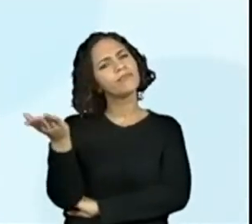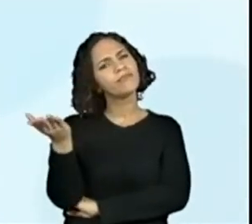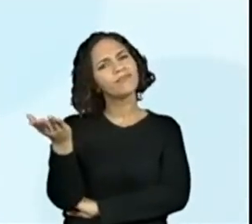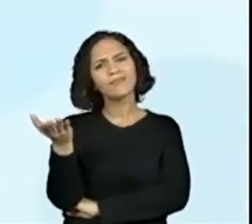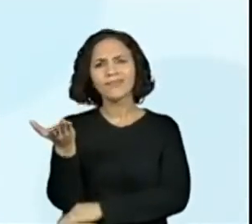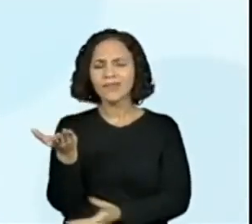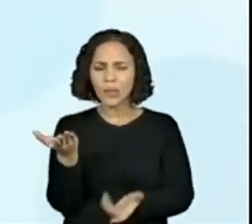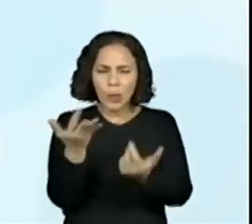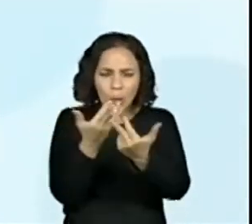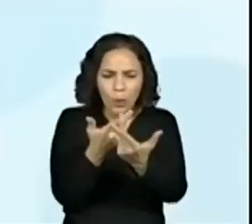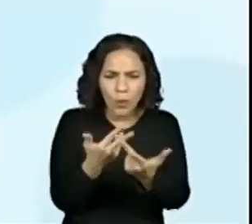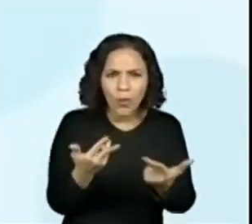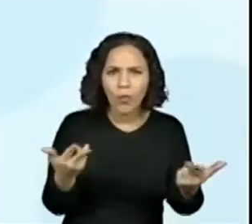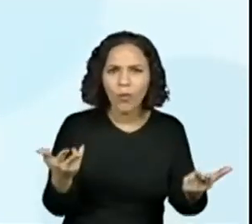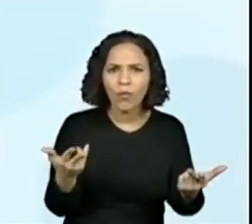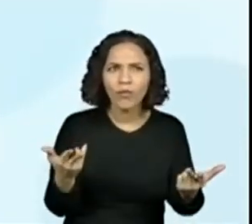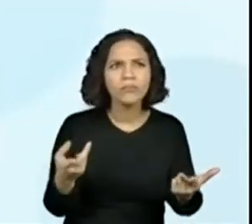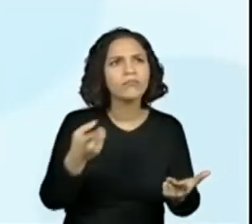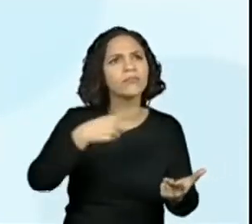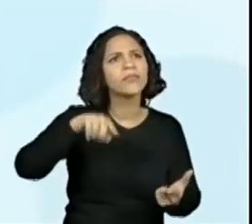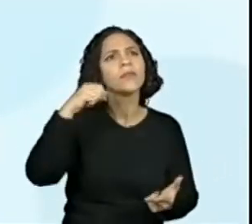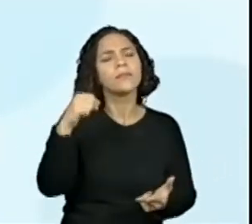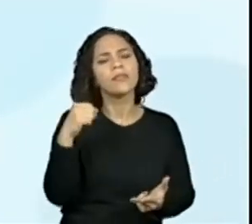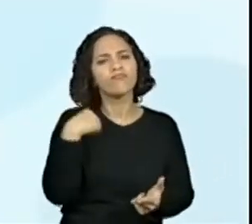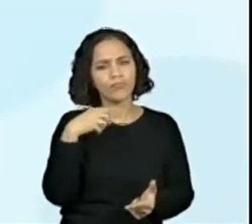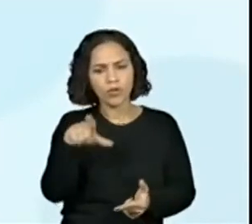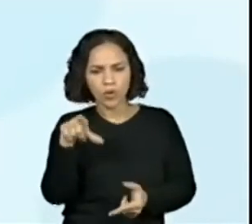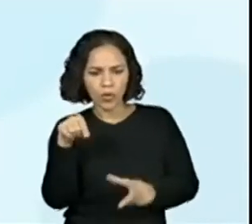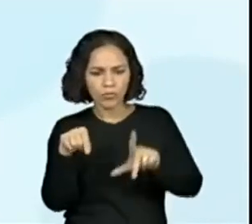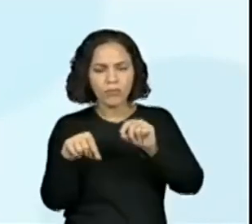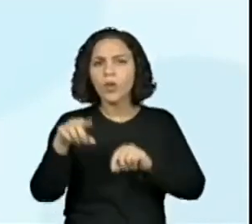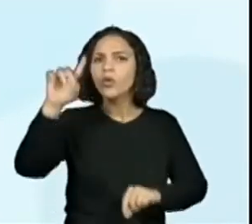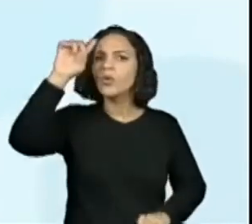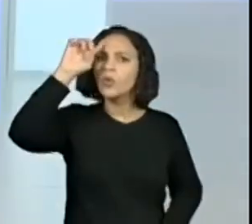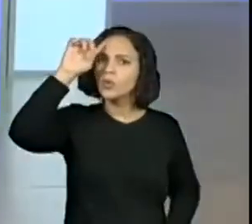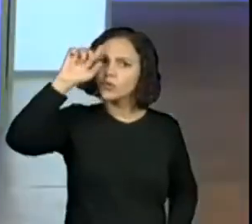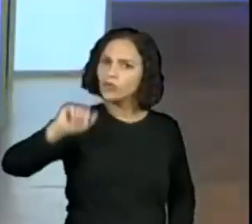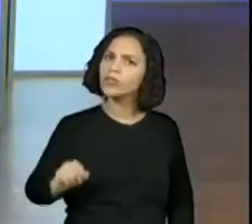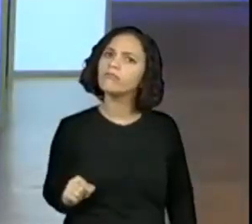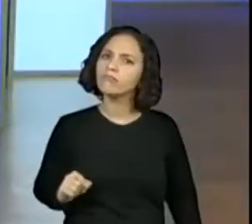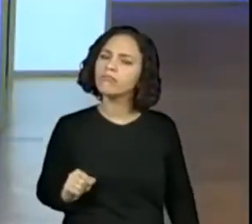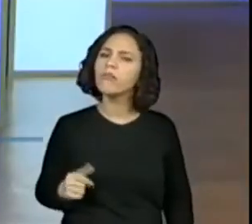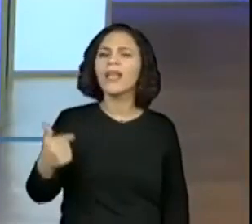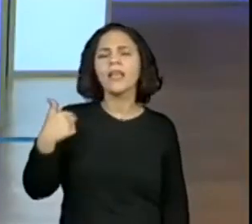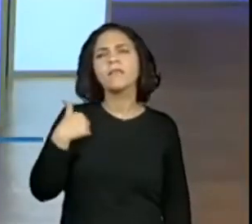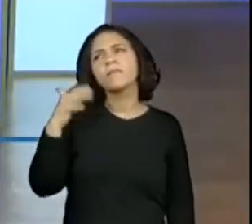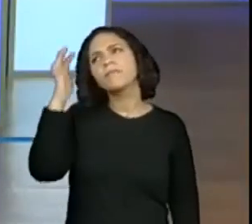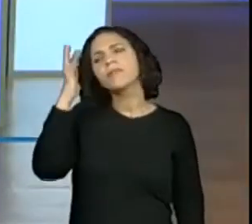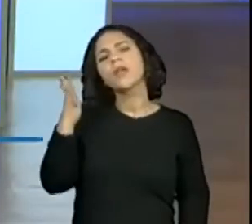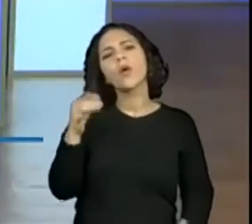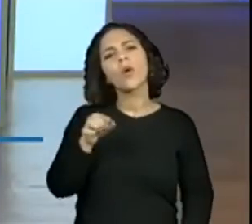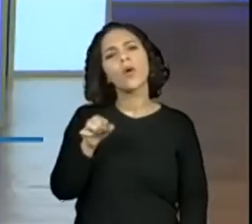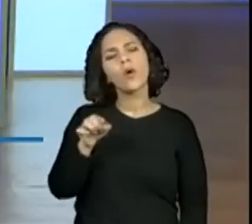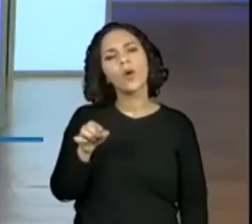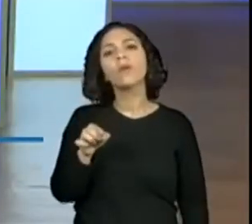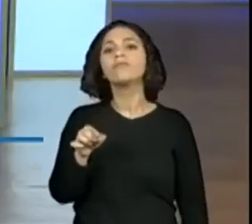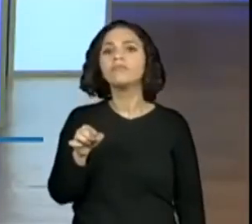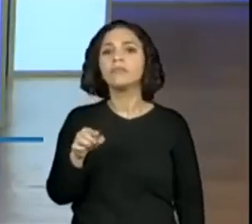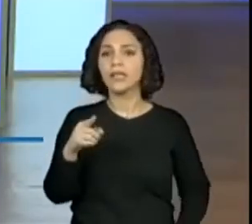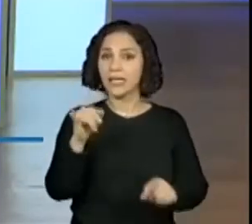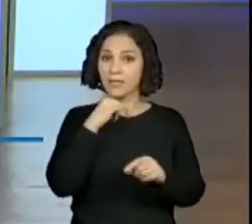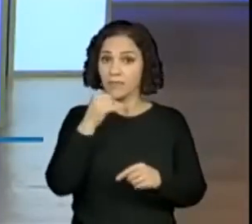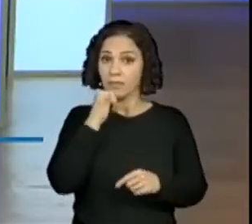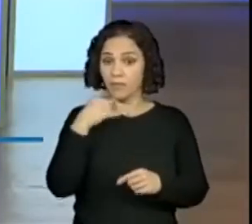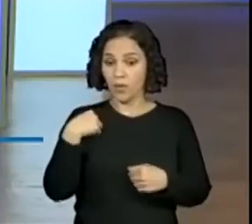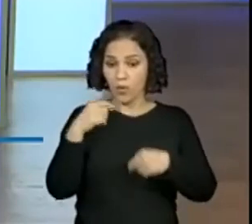quantas coisas nós temos que escolher todos os dias e aí Nossa fiquei pensando só agora né nessa questão Acho que